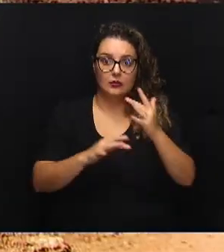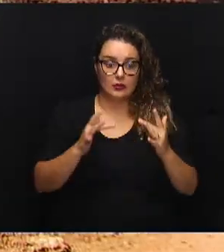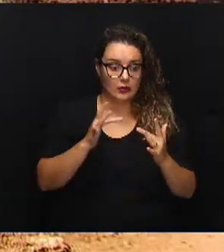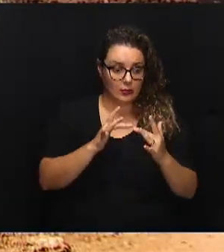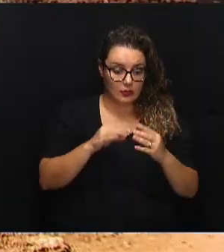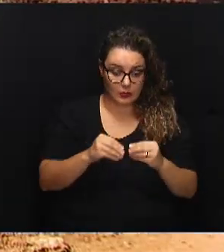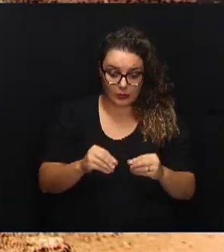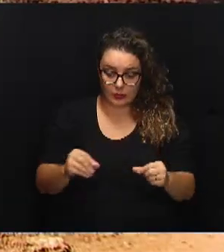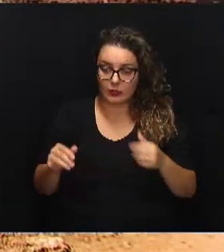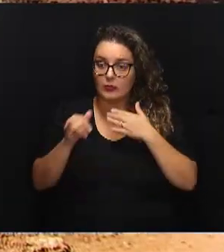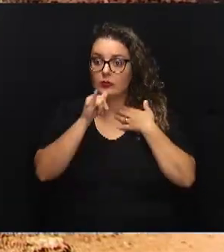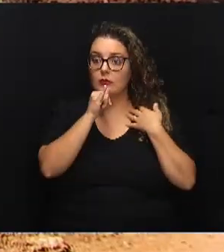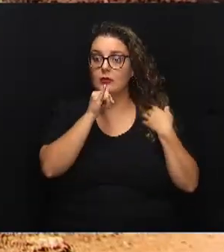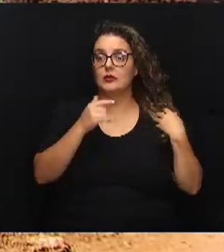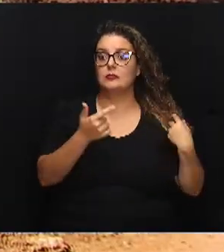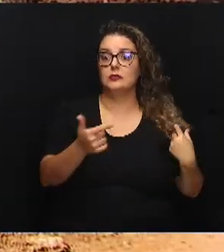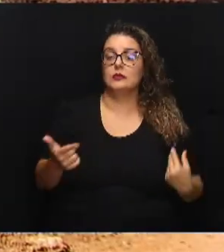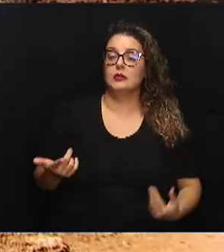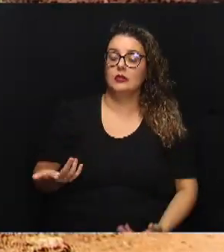por exemplo, né?